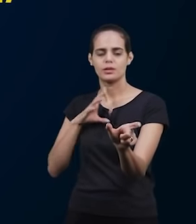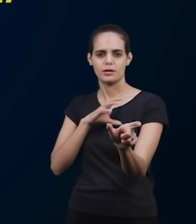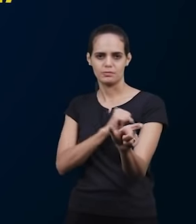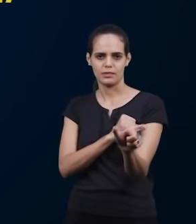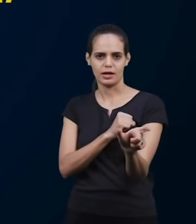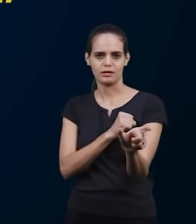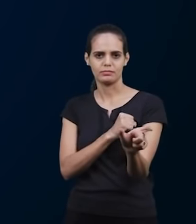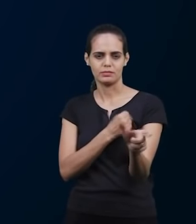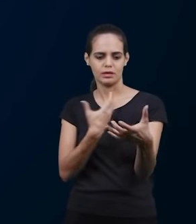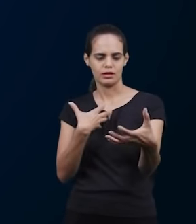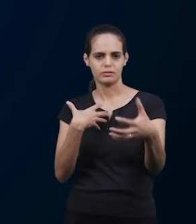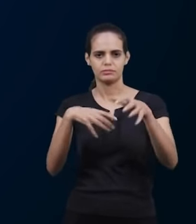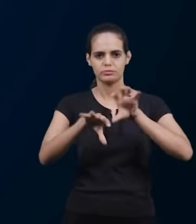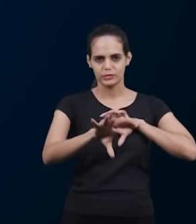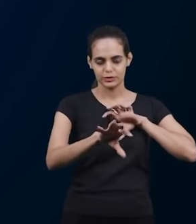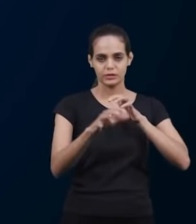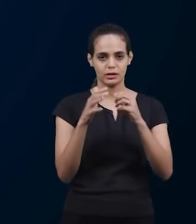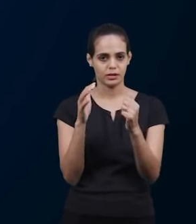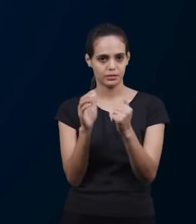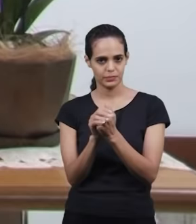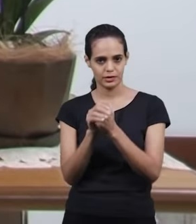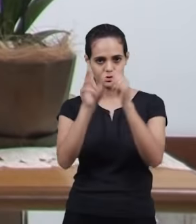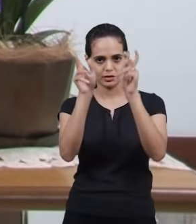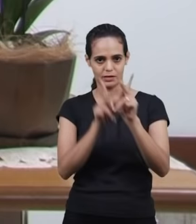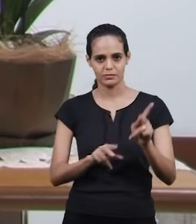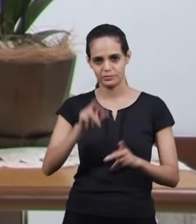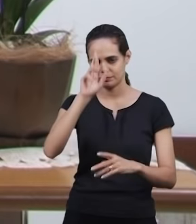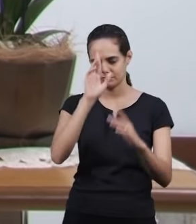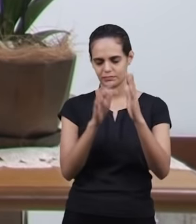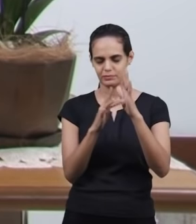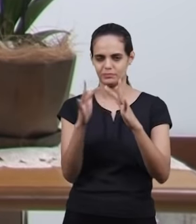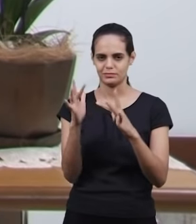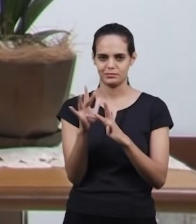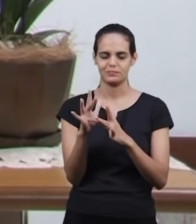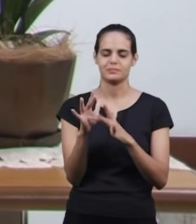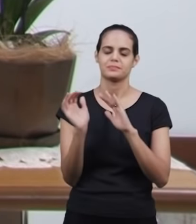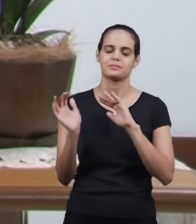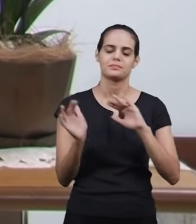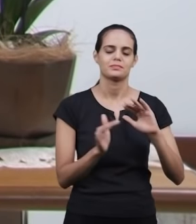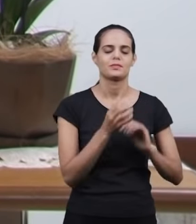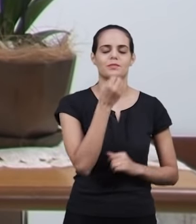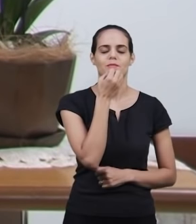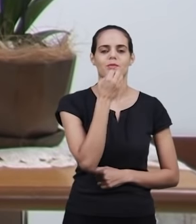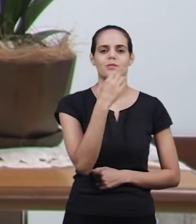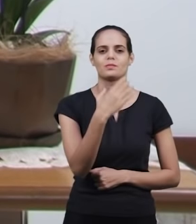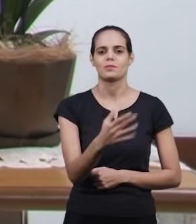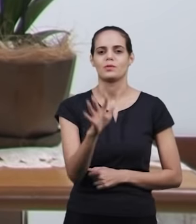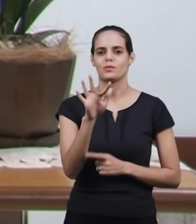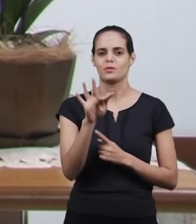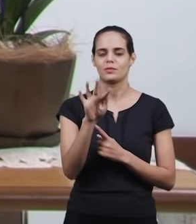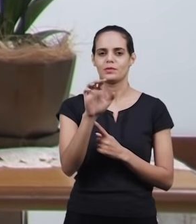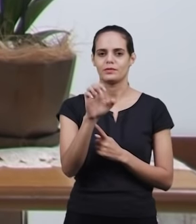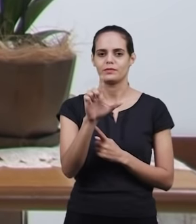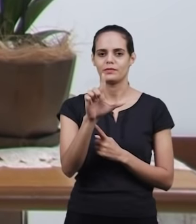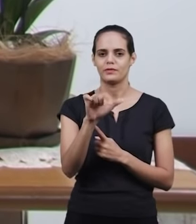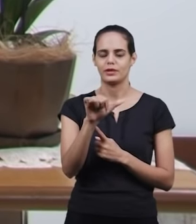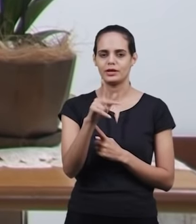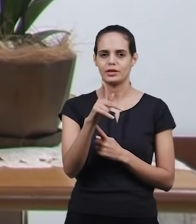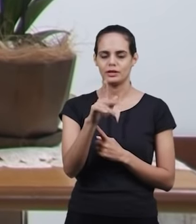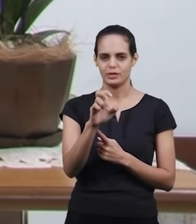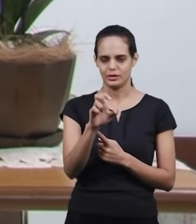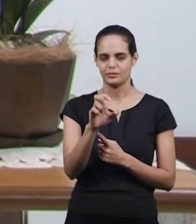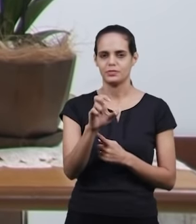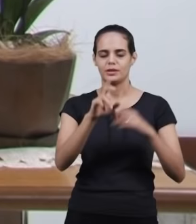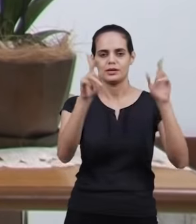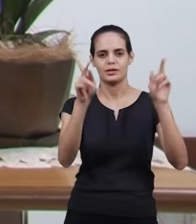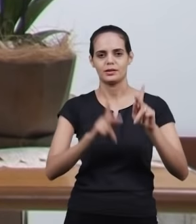ti mesmo. Amém. A paz do Senhor Jesus. Amém, Felipe. Muito boa a sua participação. Um abraço a todos os nossos